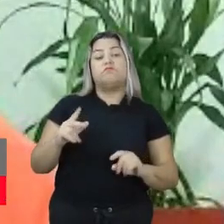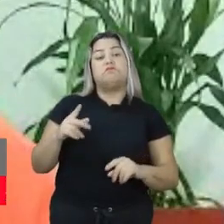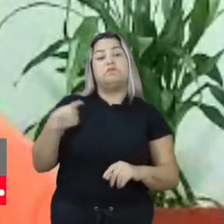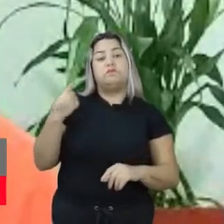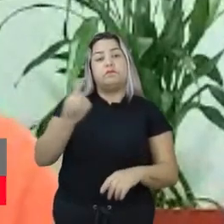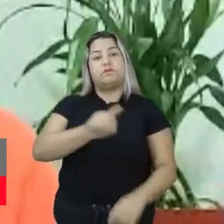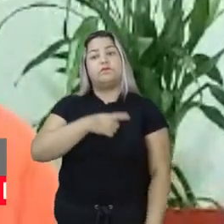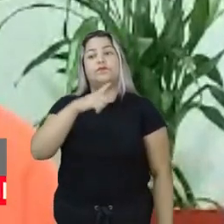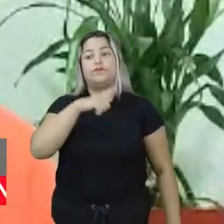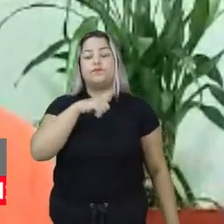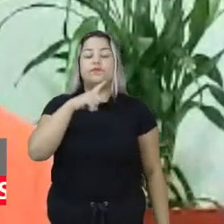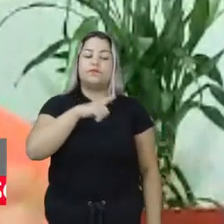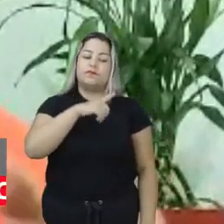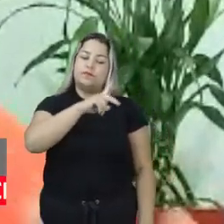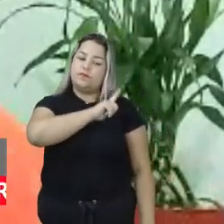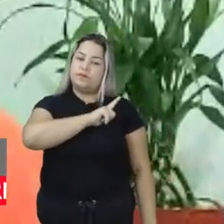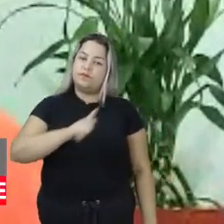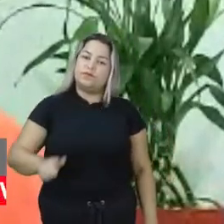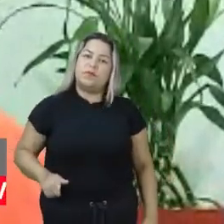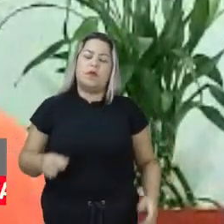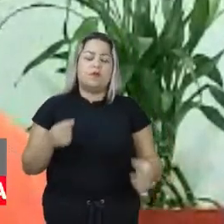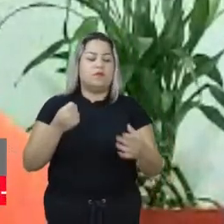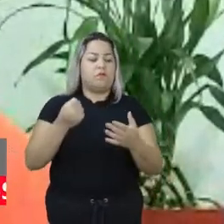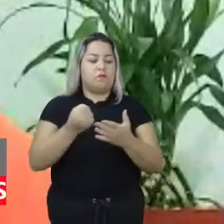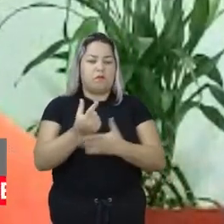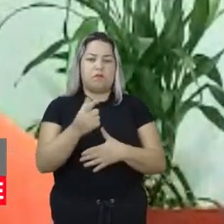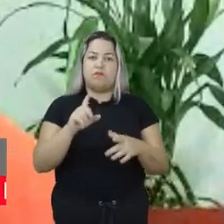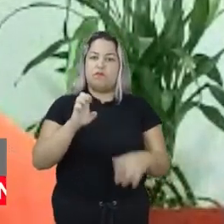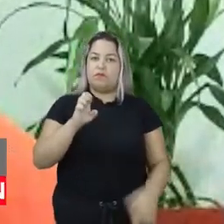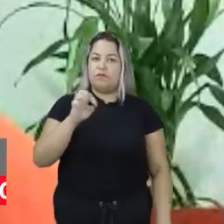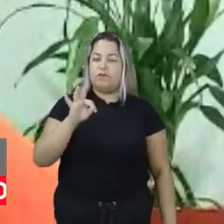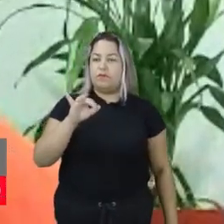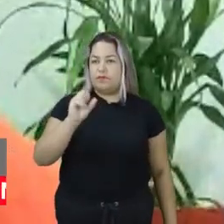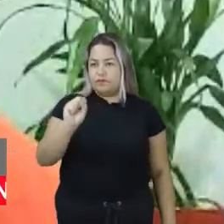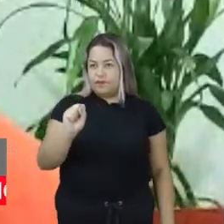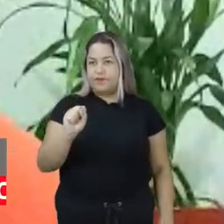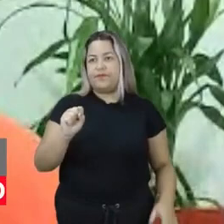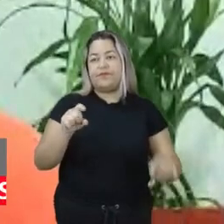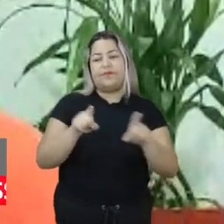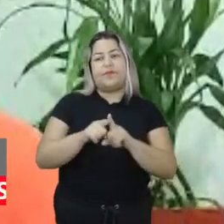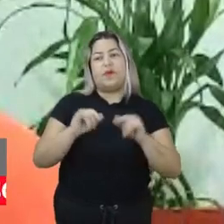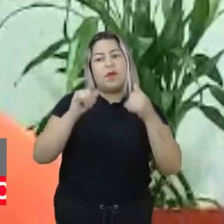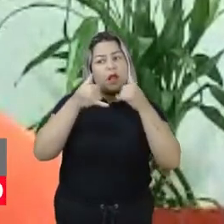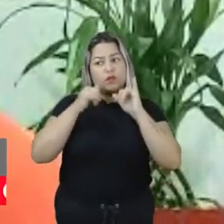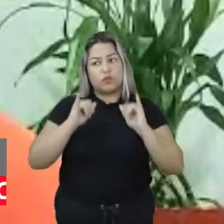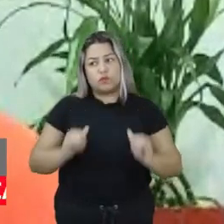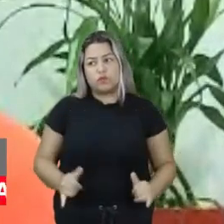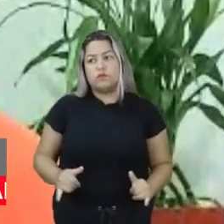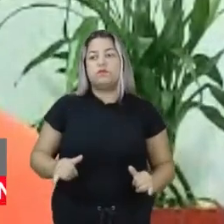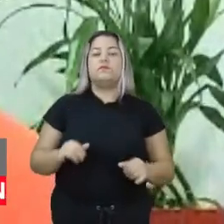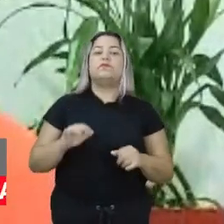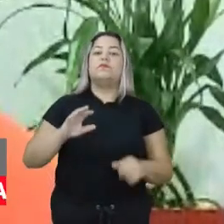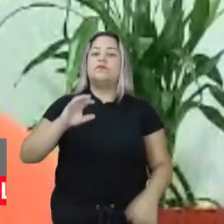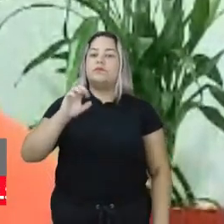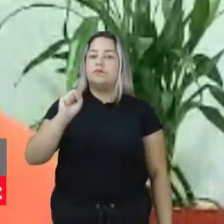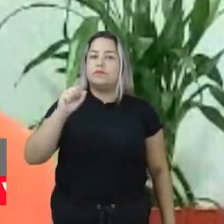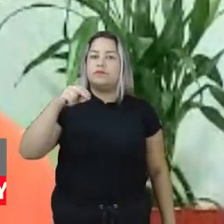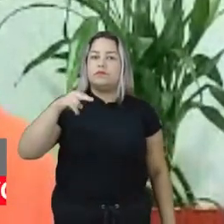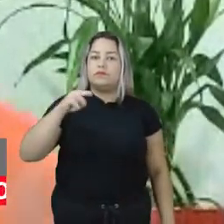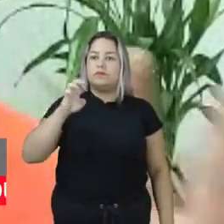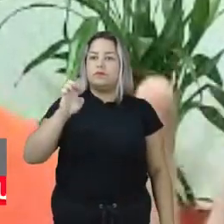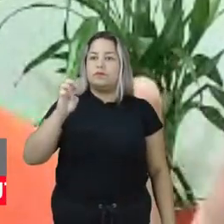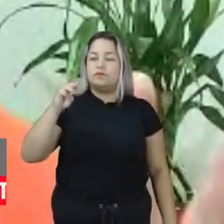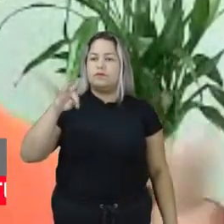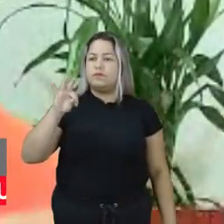tem o governo do estado que está vendendo as principais empresas estatais, como a Copel, a Companhia de Energia, a Companhia de Saneamento,